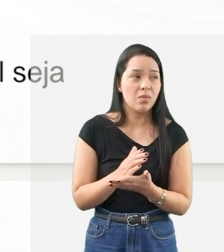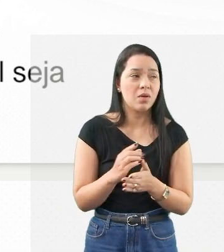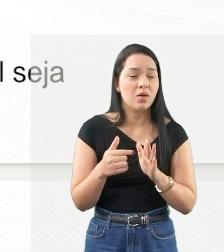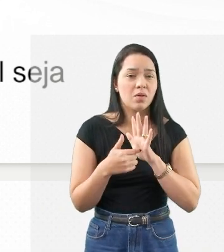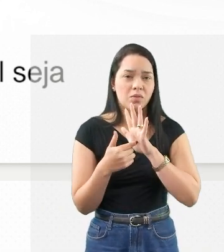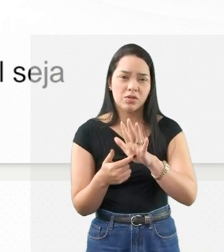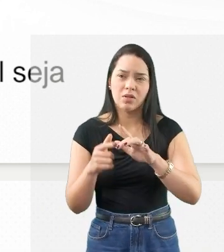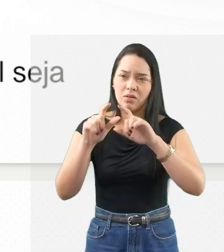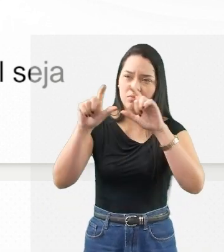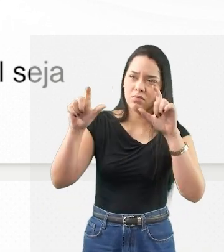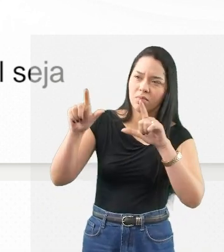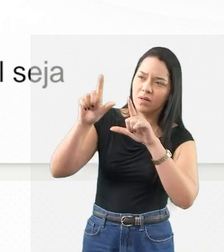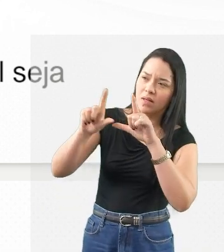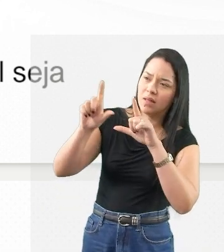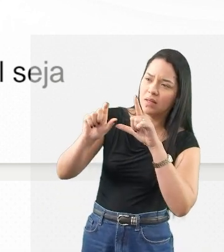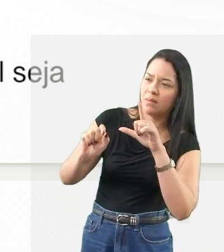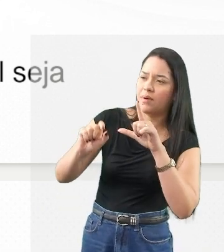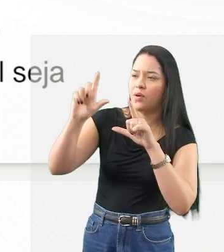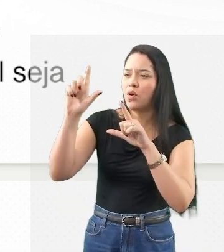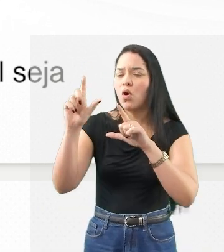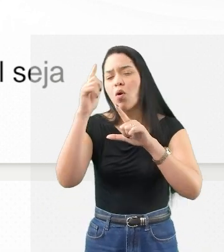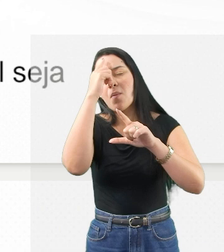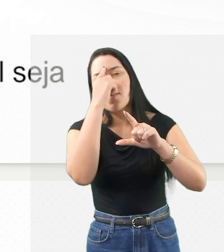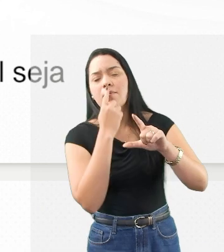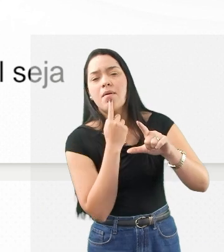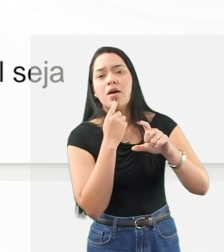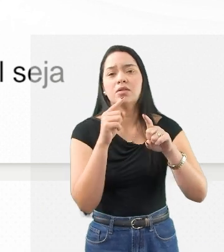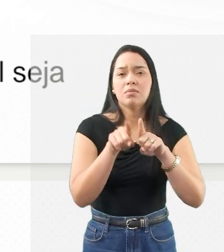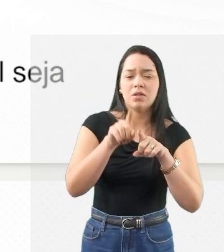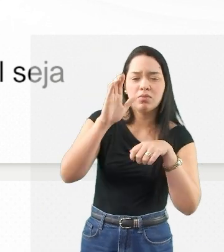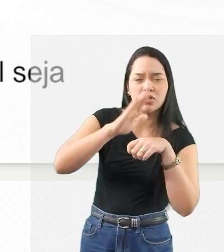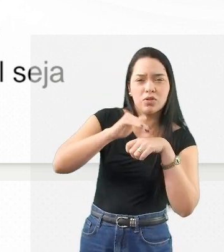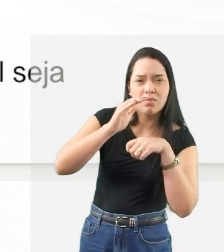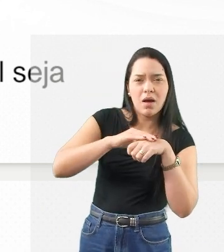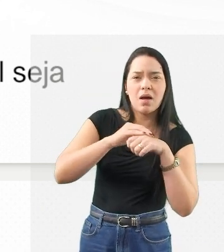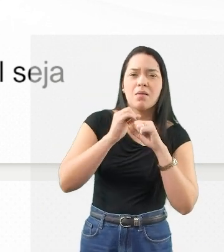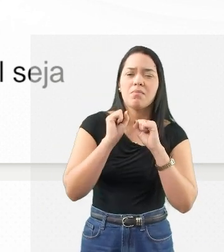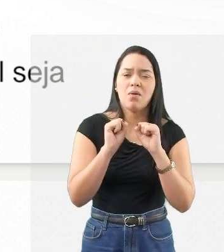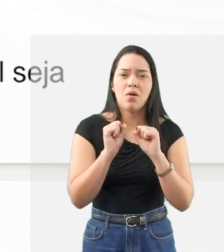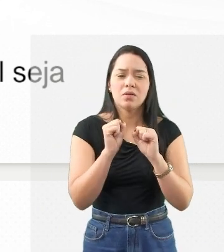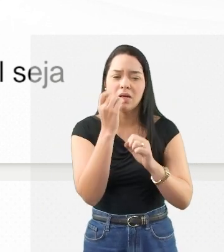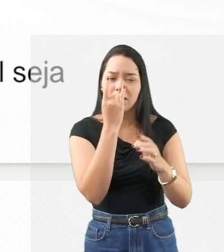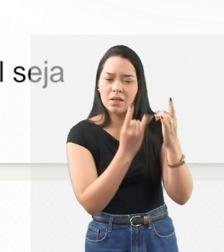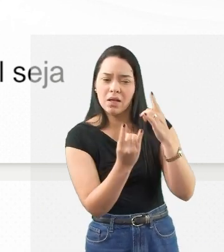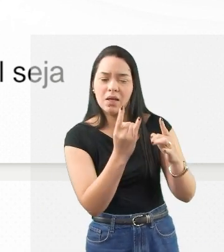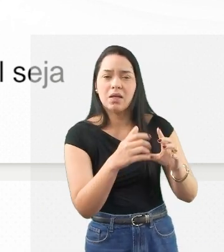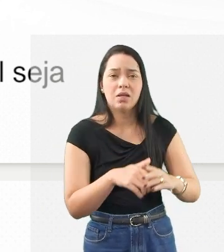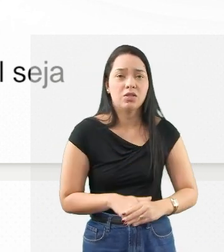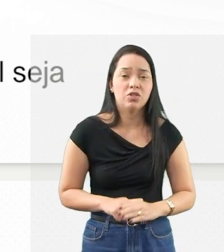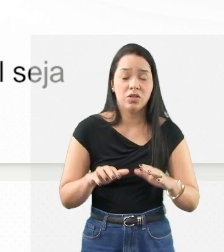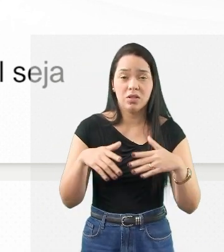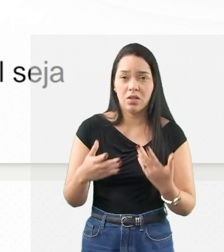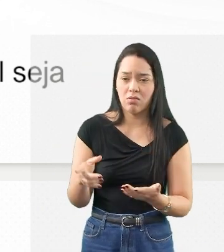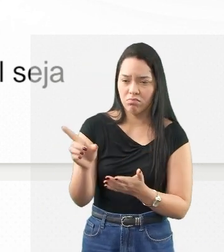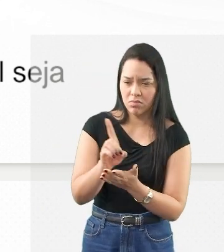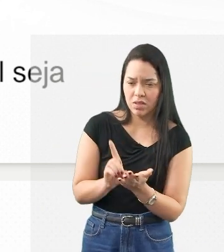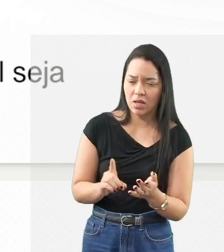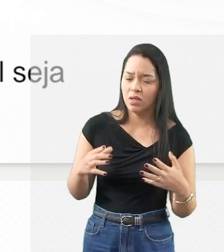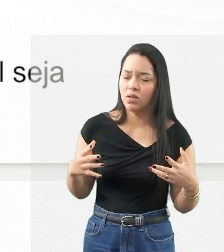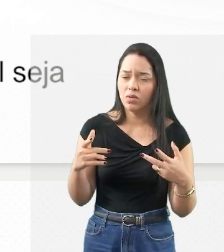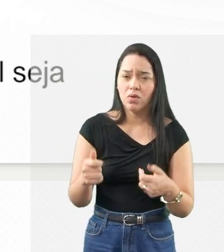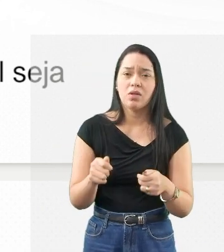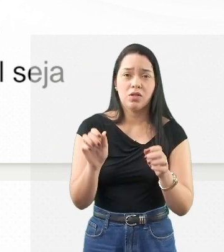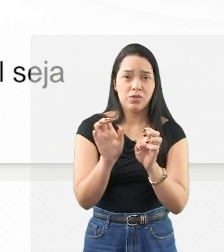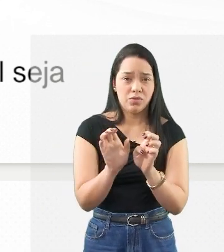destacadas, botar uma letra maior, colocar uma imagem, fazer uma chamada que seja mais atraente. Então, o design, toda essa estrutura